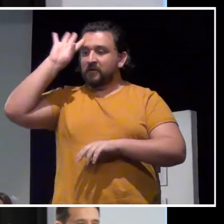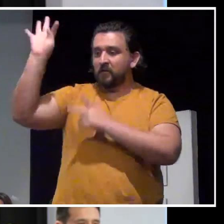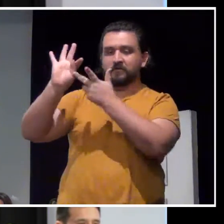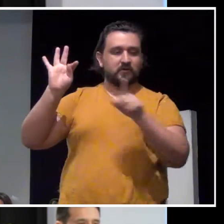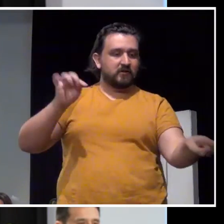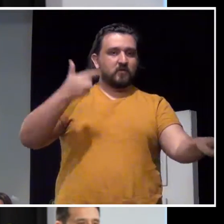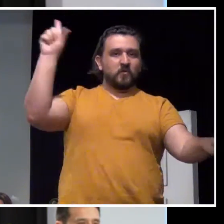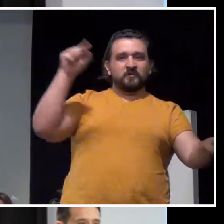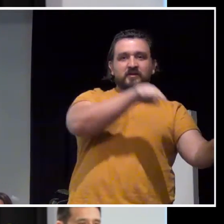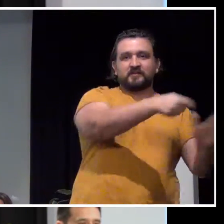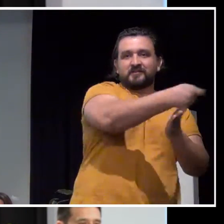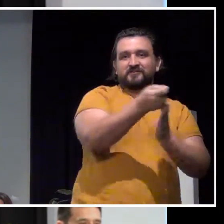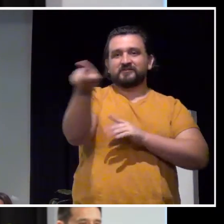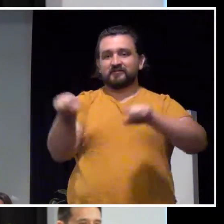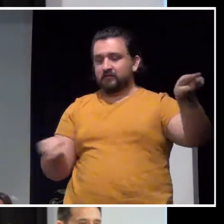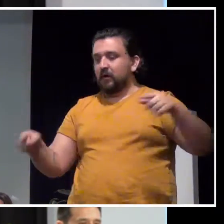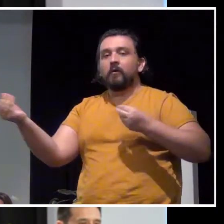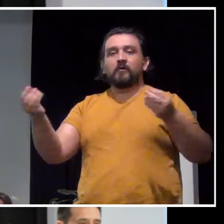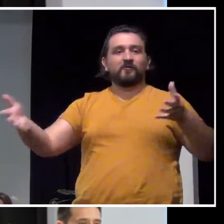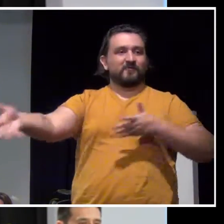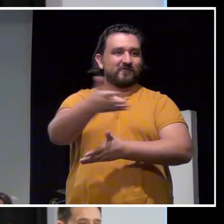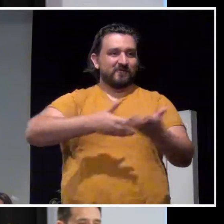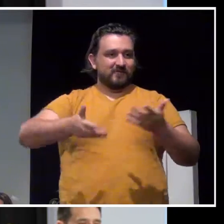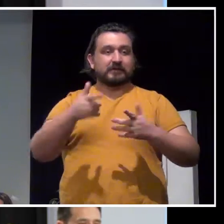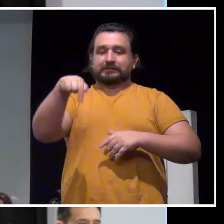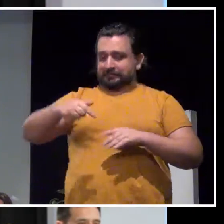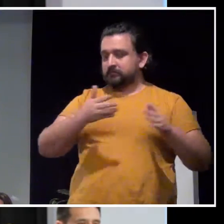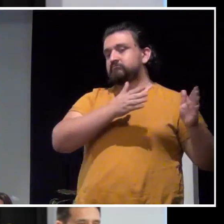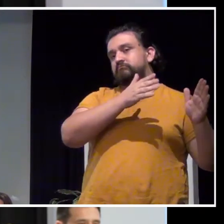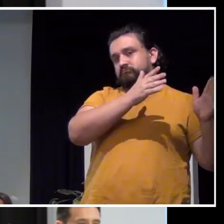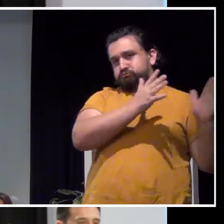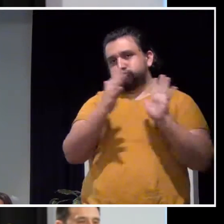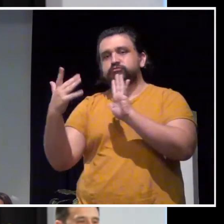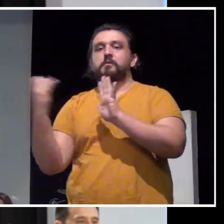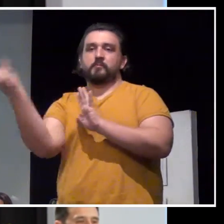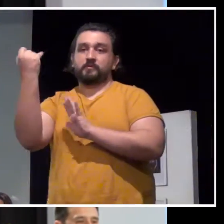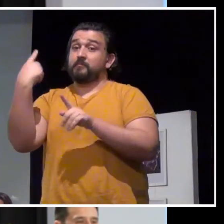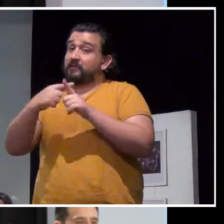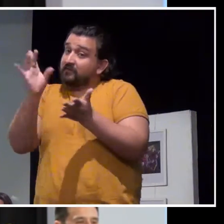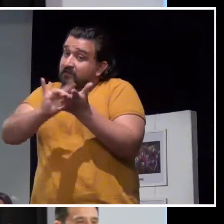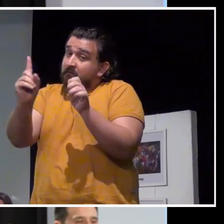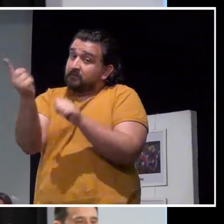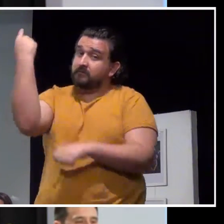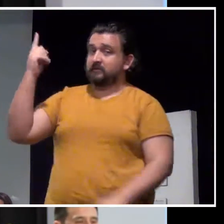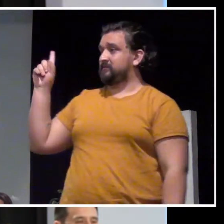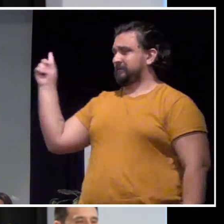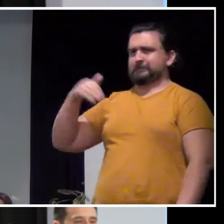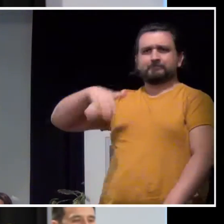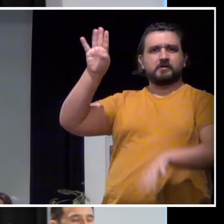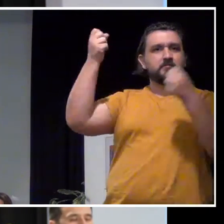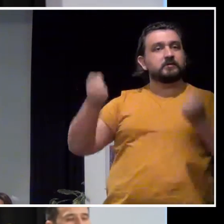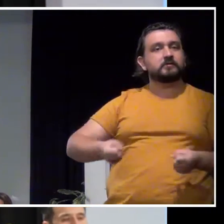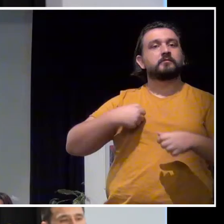E esse processo foi muito importante na minha trajetória, que foi o primeiro, o mais difícil